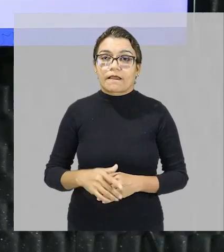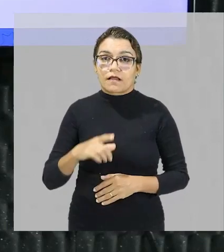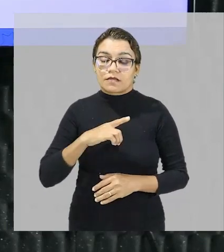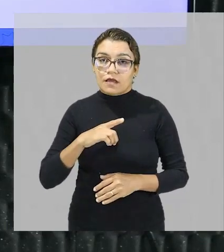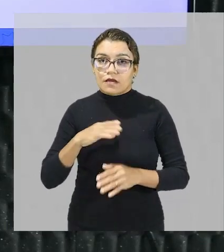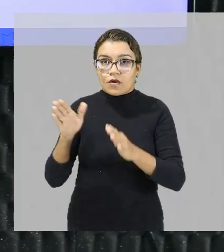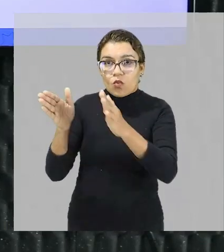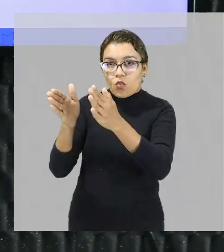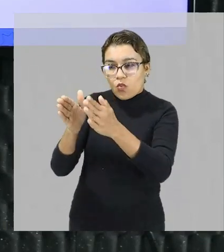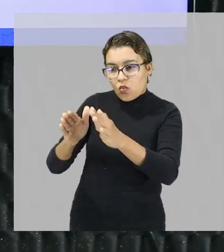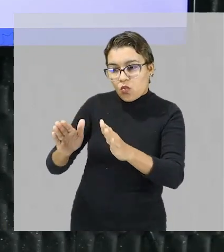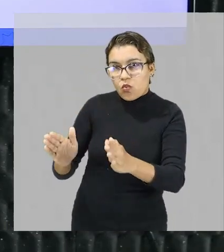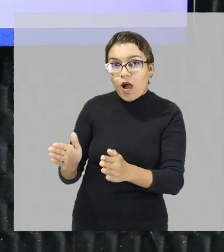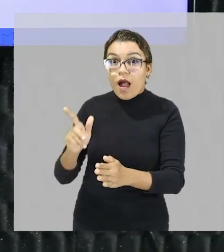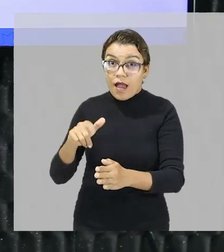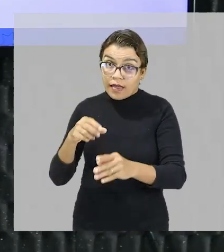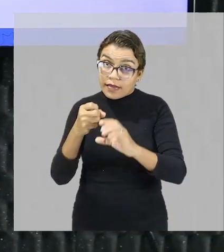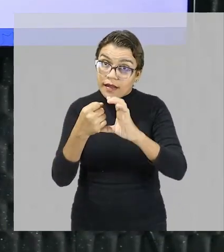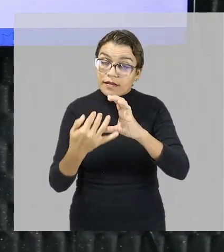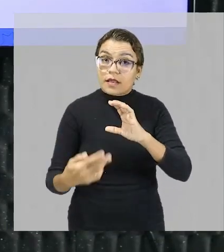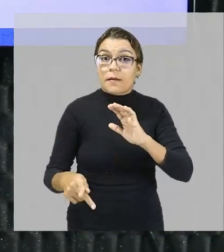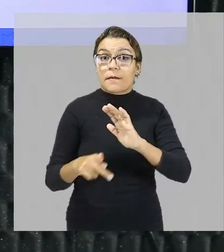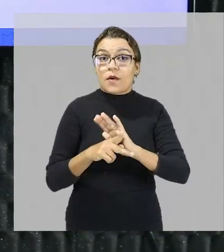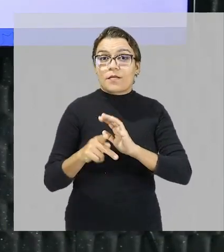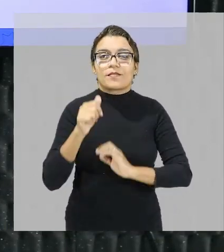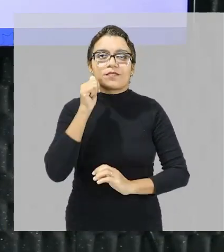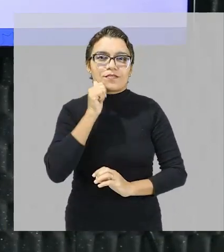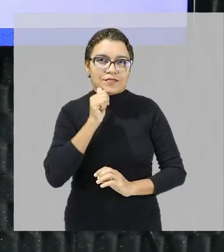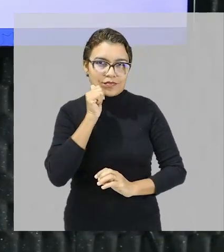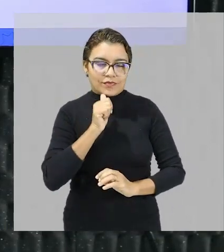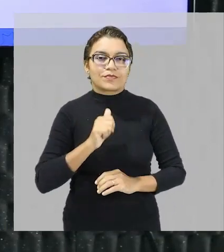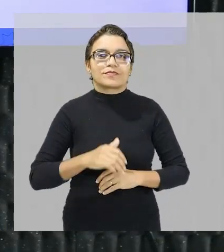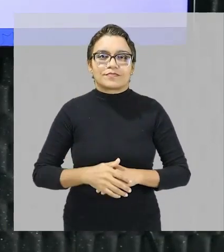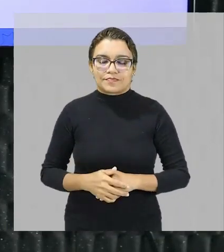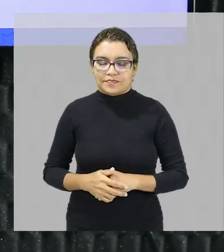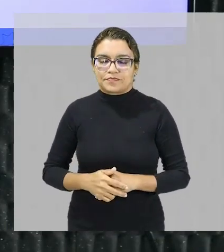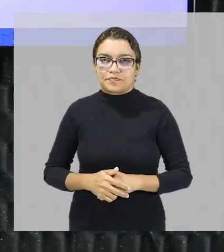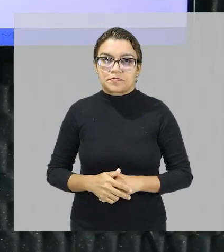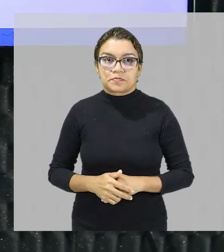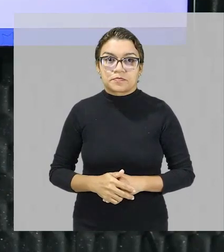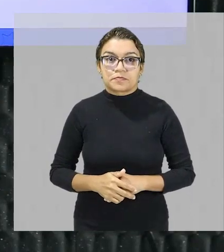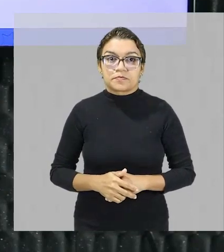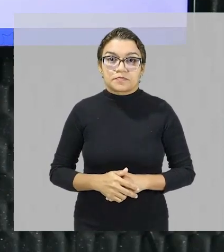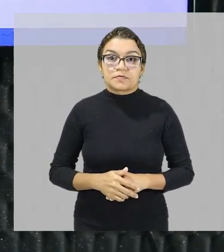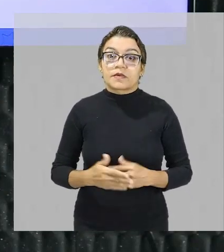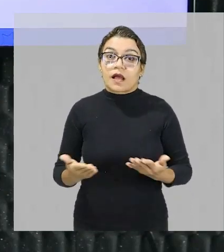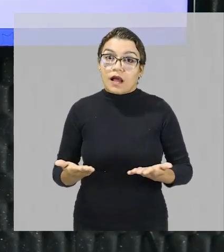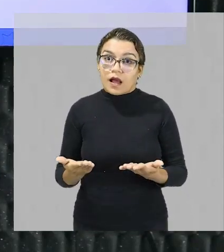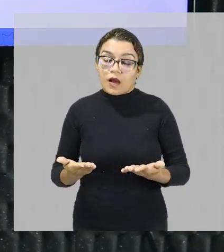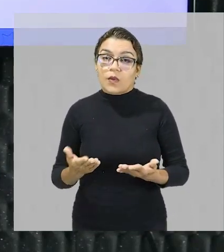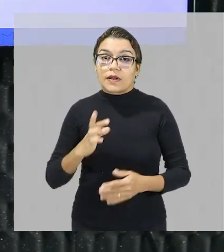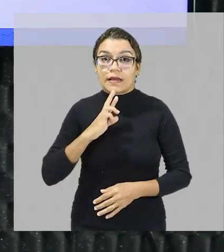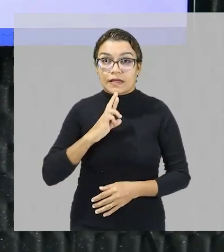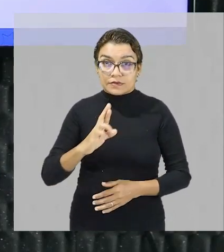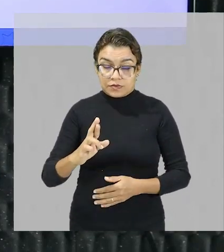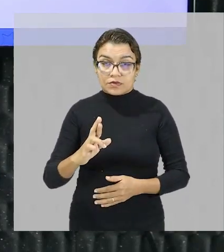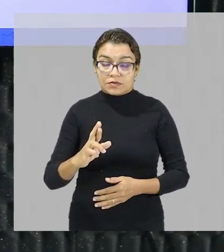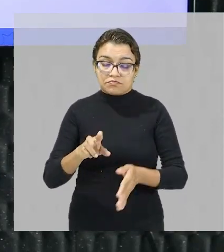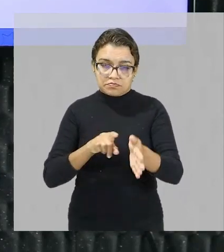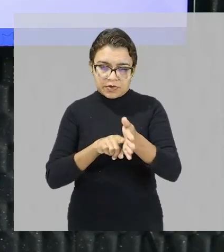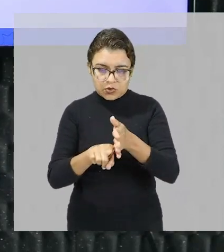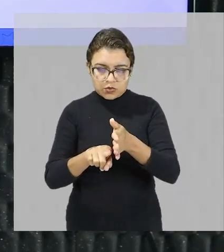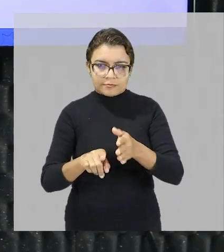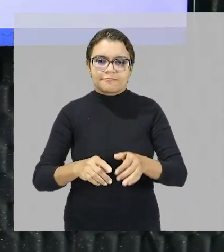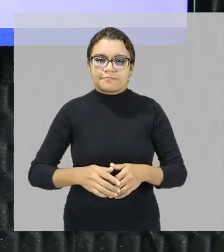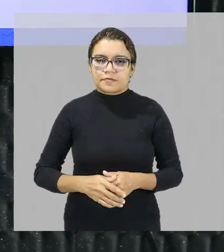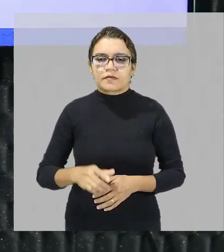cheio de curvas, né? Que são características exclusivas do sexo biológico feminino. E a gente vai agora responder aqui essa primeira